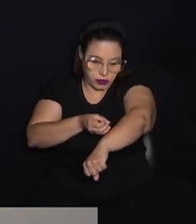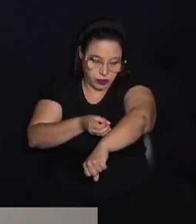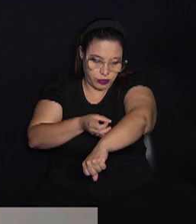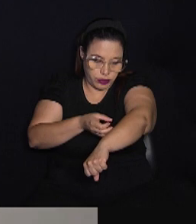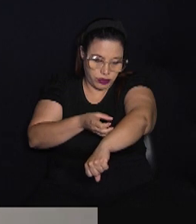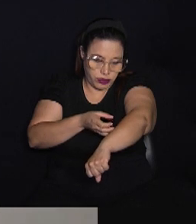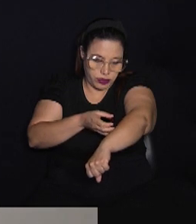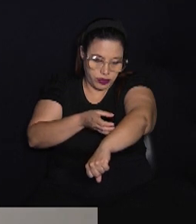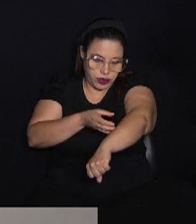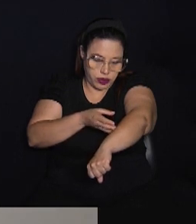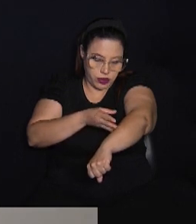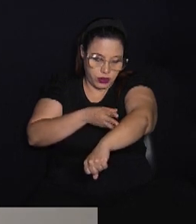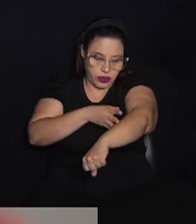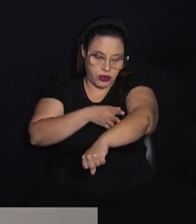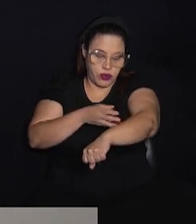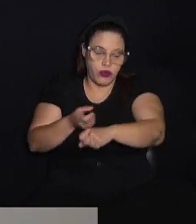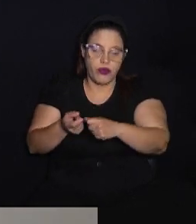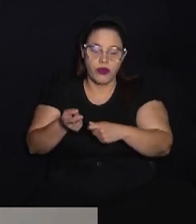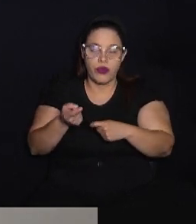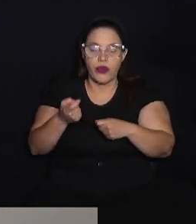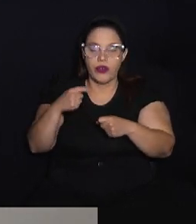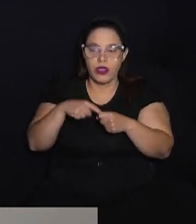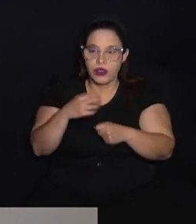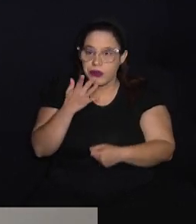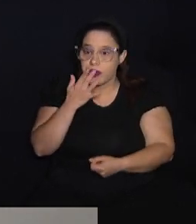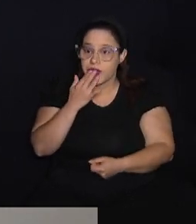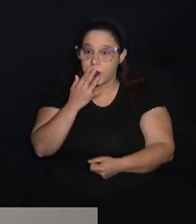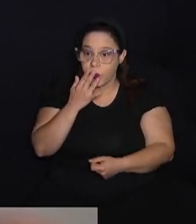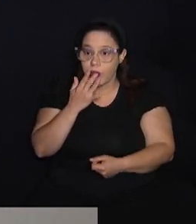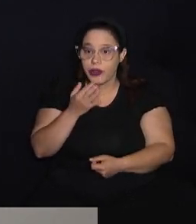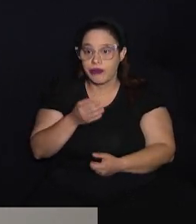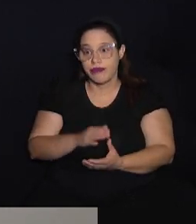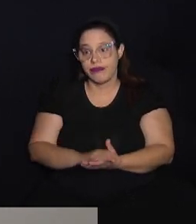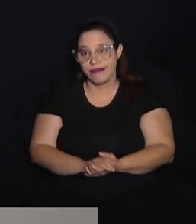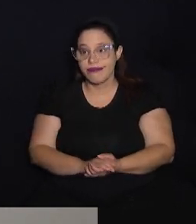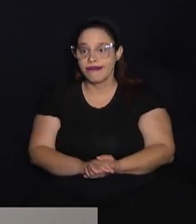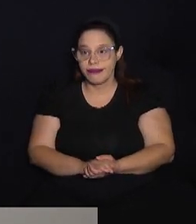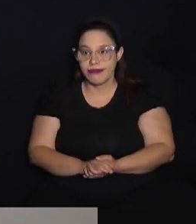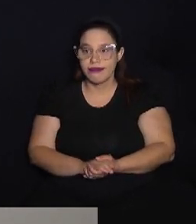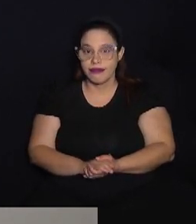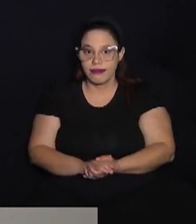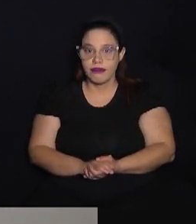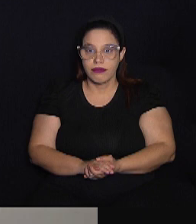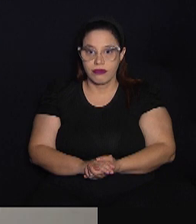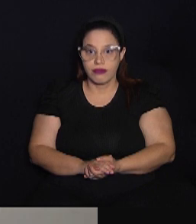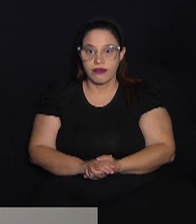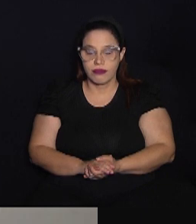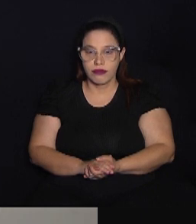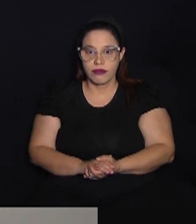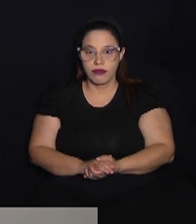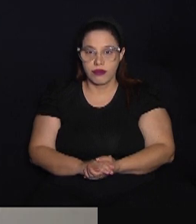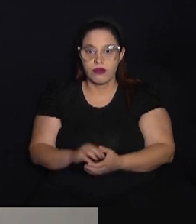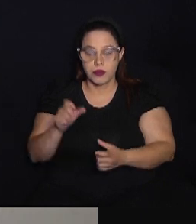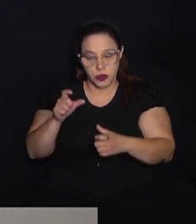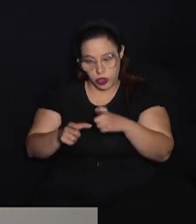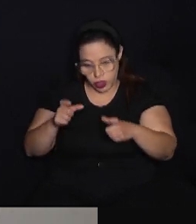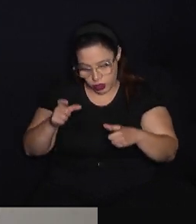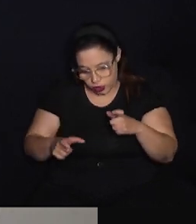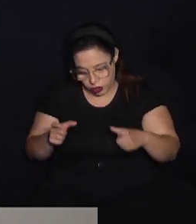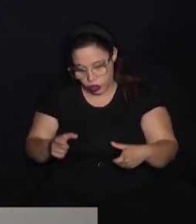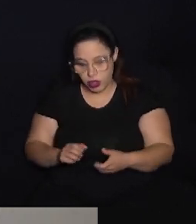a repigmentar, tomando novamente a forma, o pigmento original de cada